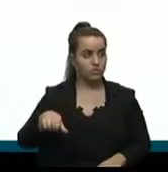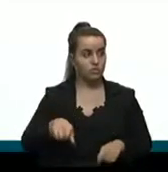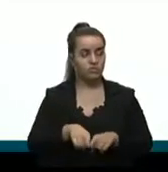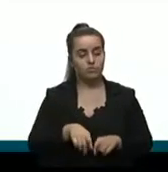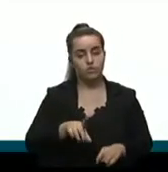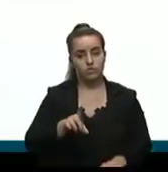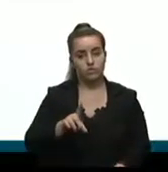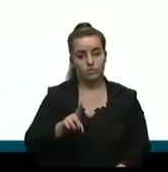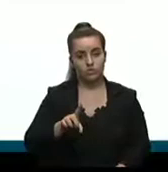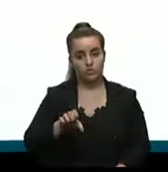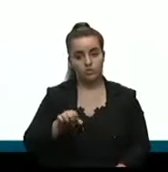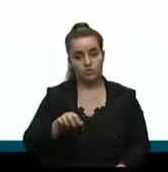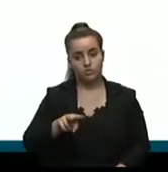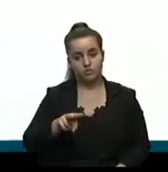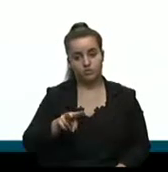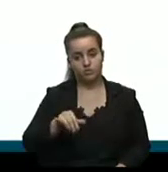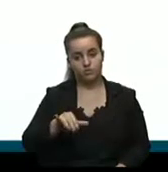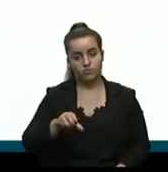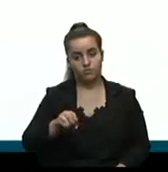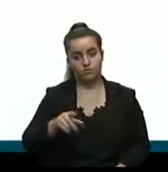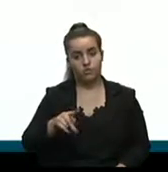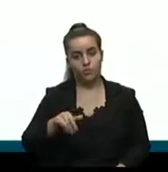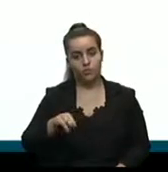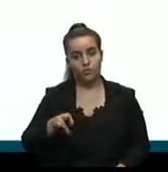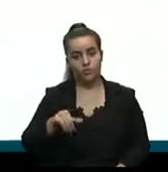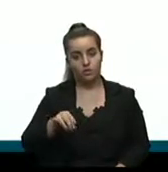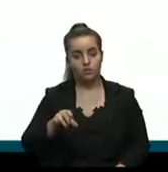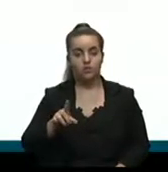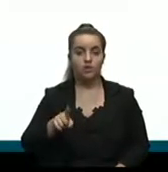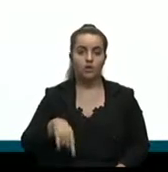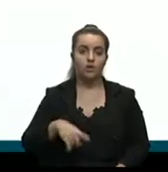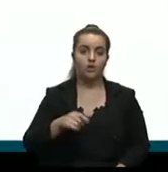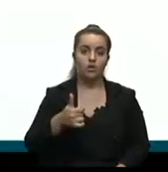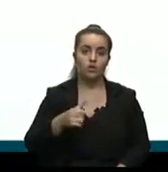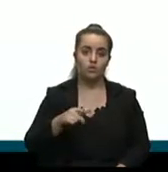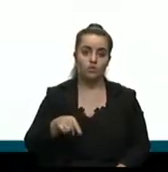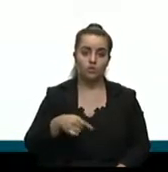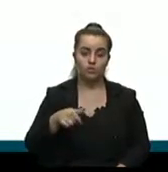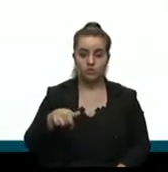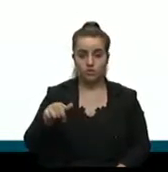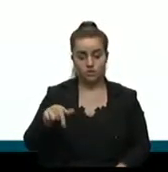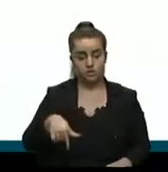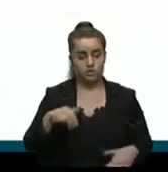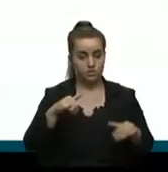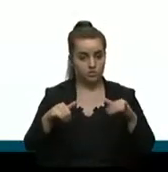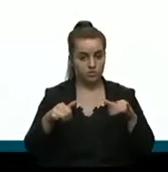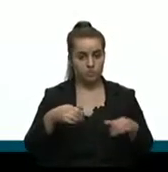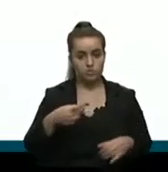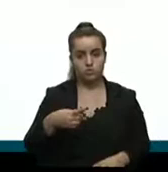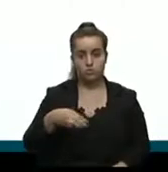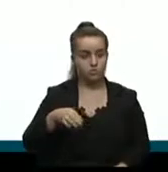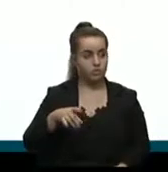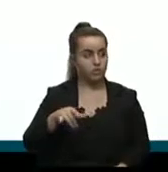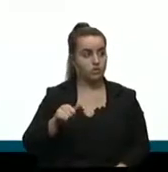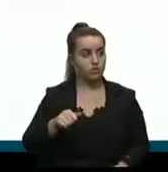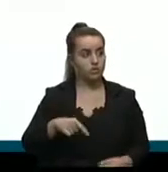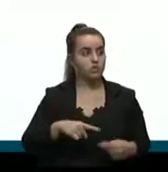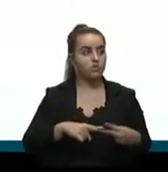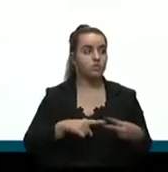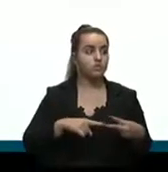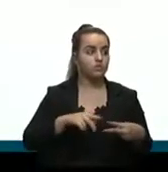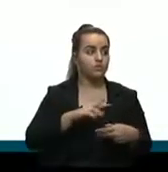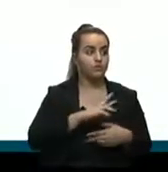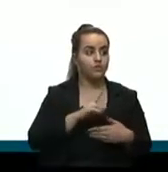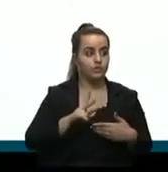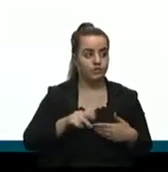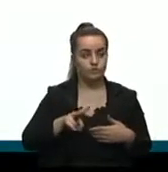desvio padrão é aproximadamente 11,7. Essas informações, a média, a variância e o desvio padrão, são